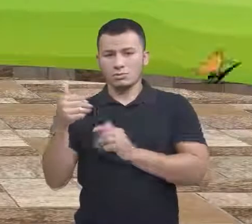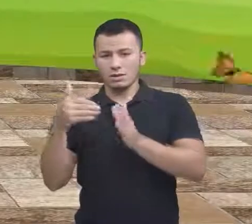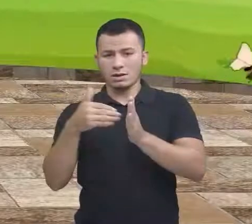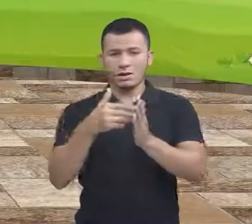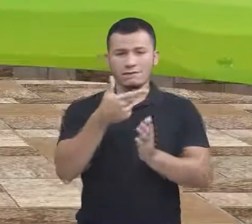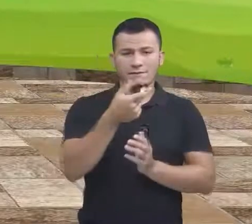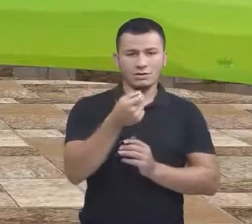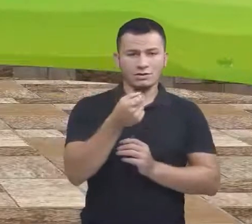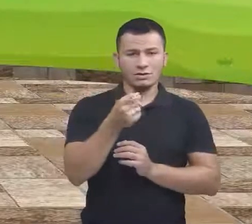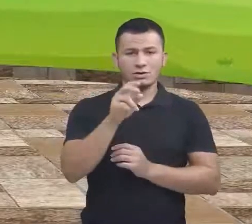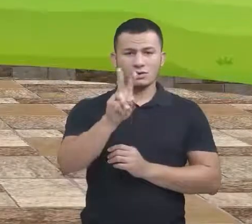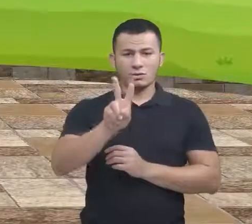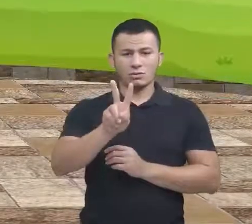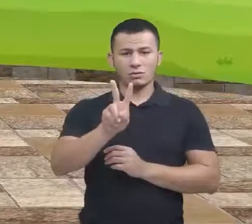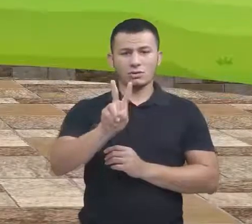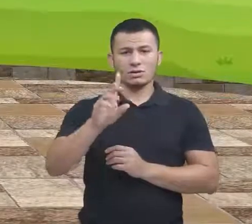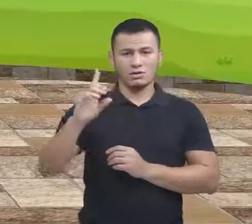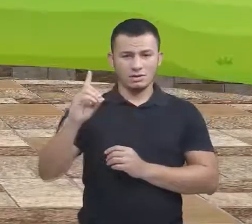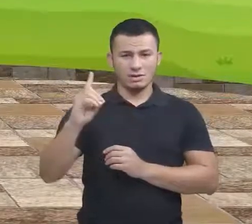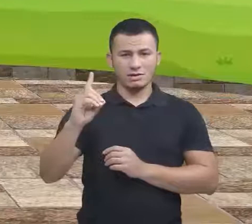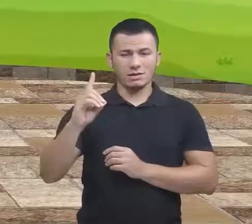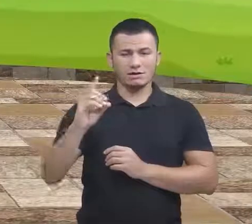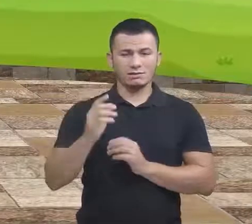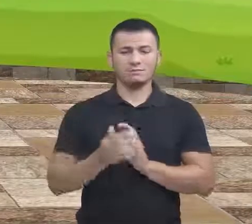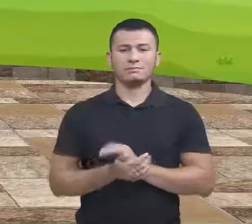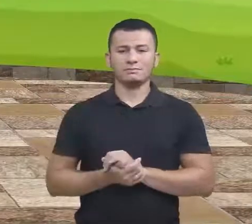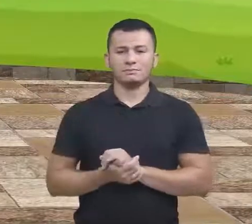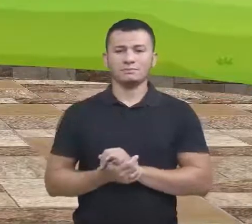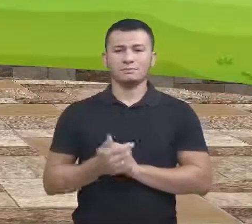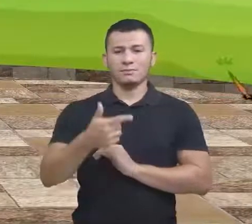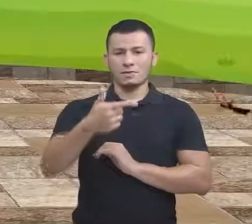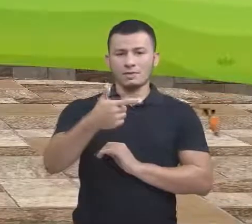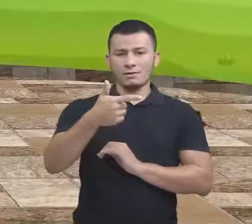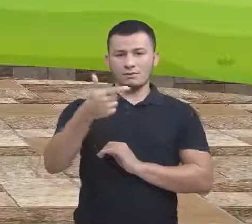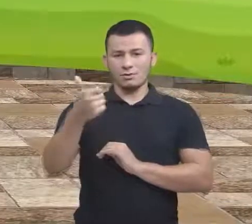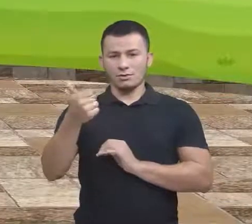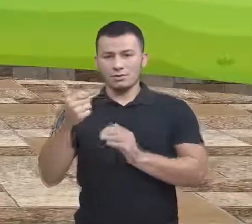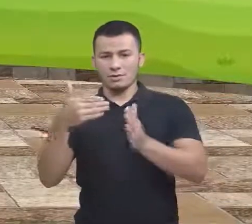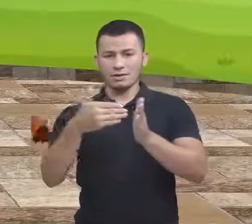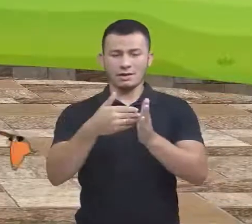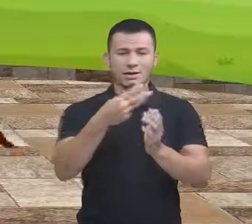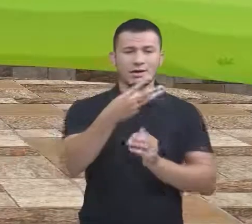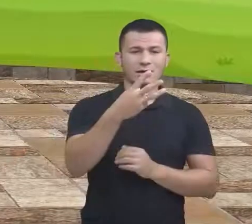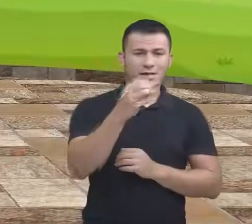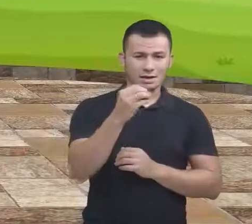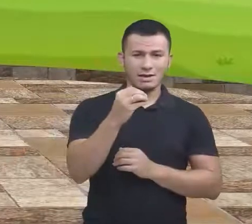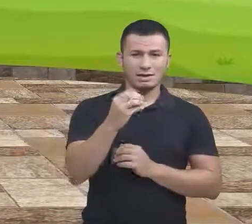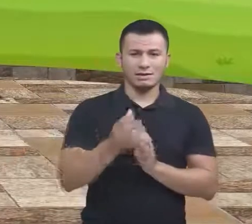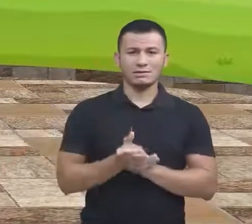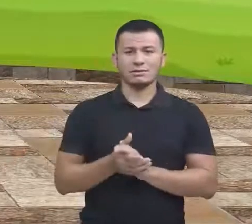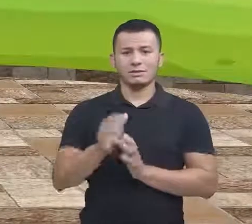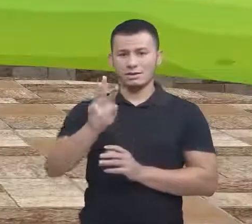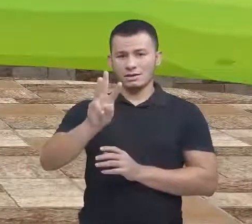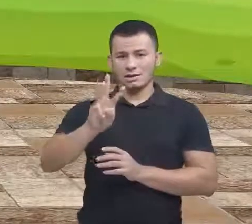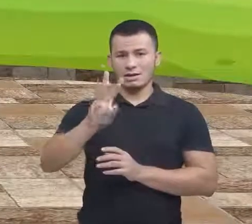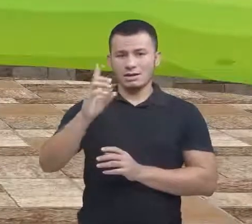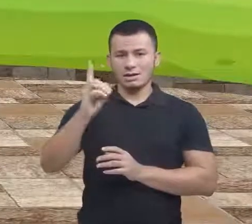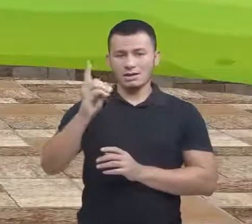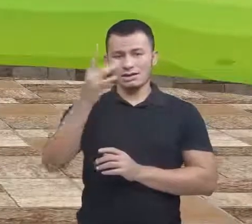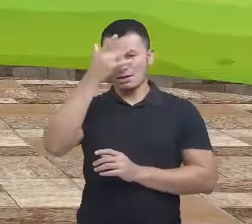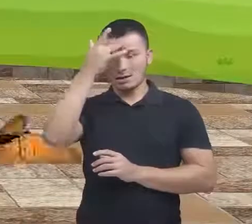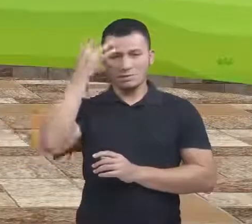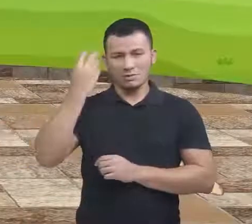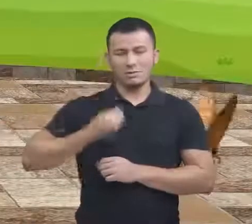dezenas duas 21 ao 30 três dezenas de habitantes